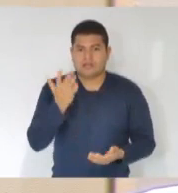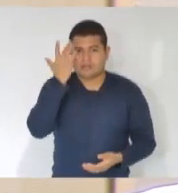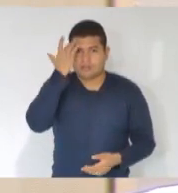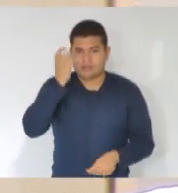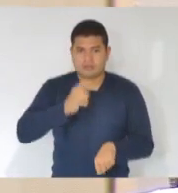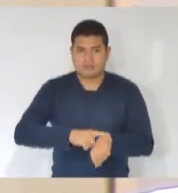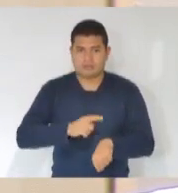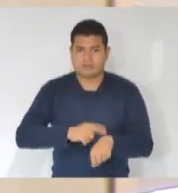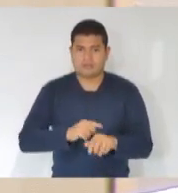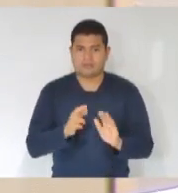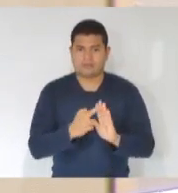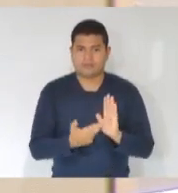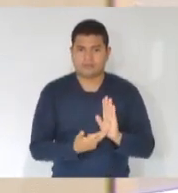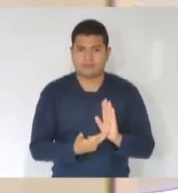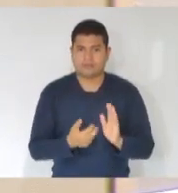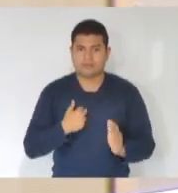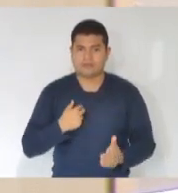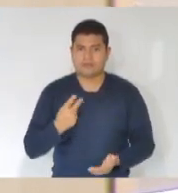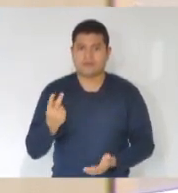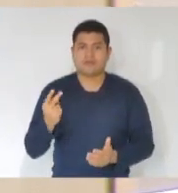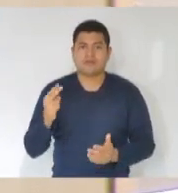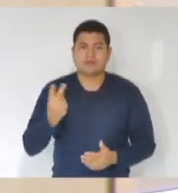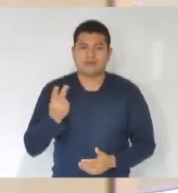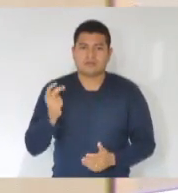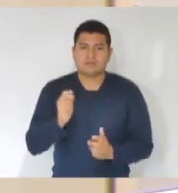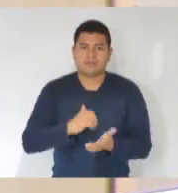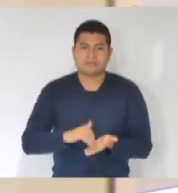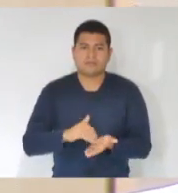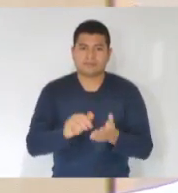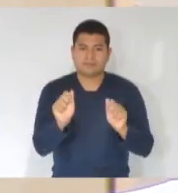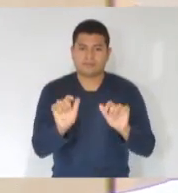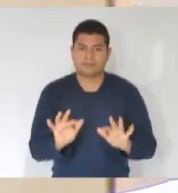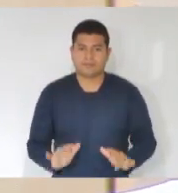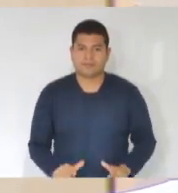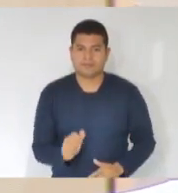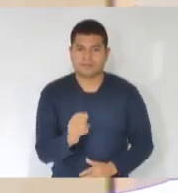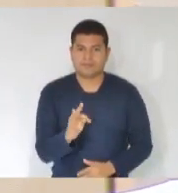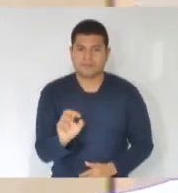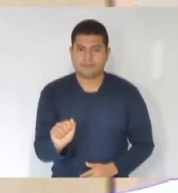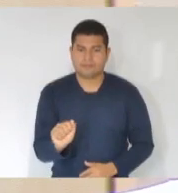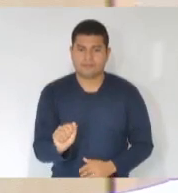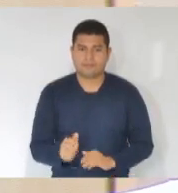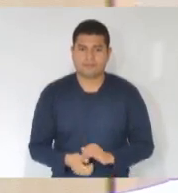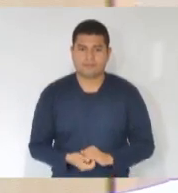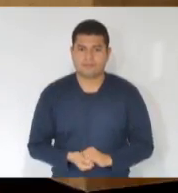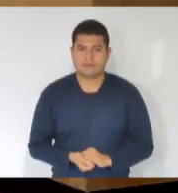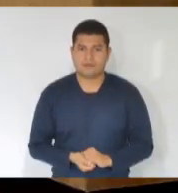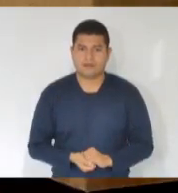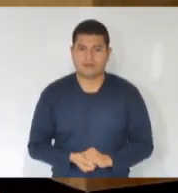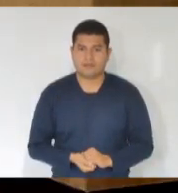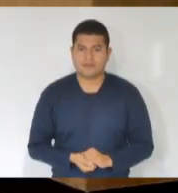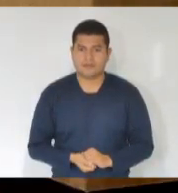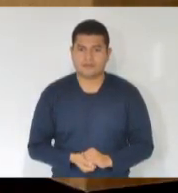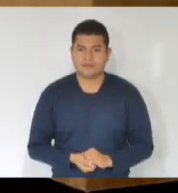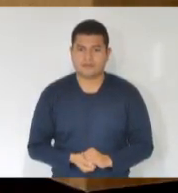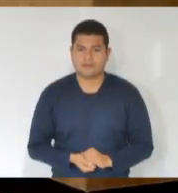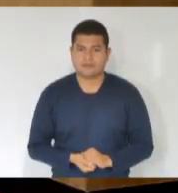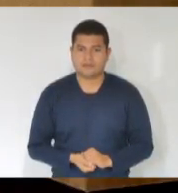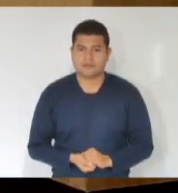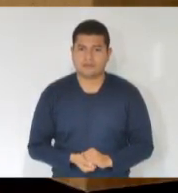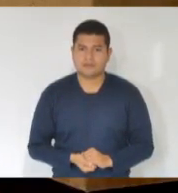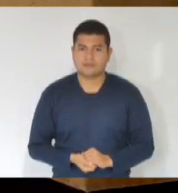regimental, para constar eu, segundo o secretário Lavrei, a presente ata. Era isso, senhor presidente. Muito obrigado, deputado